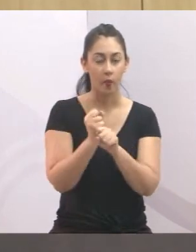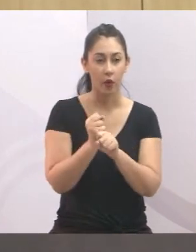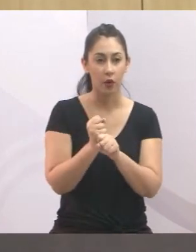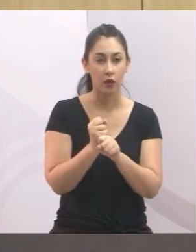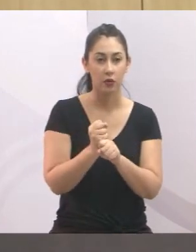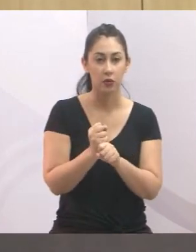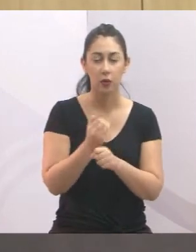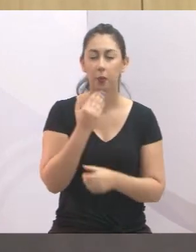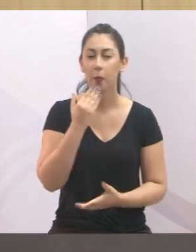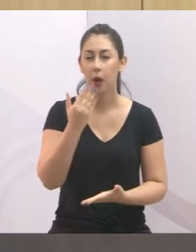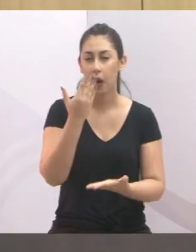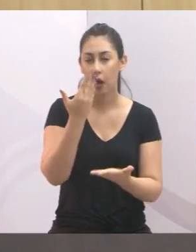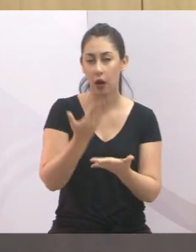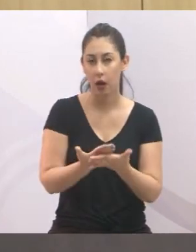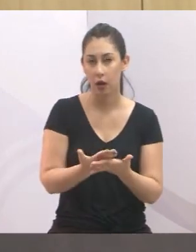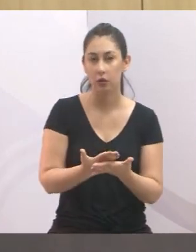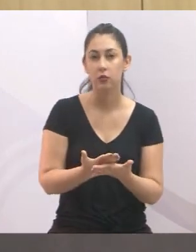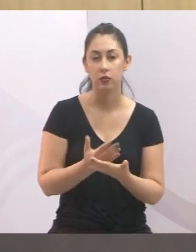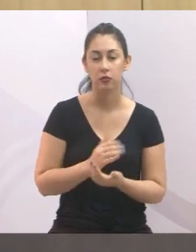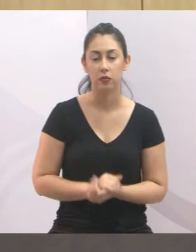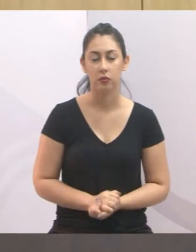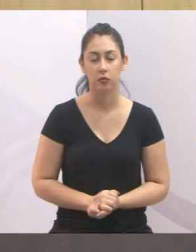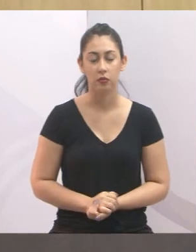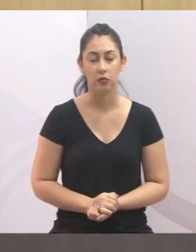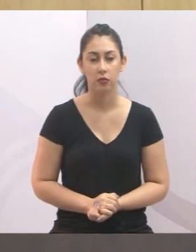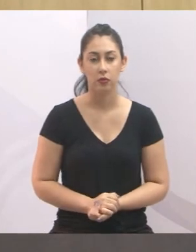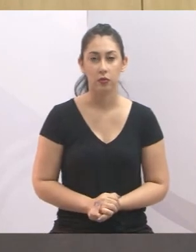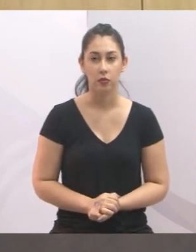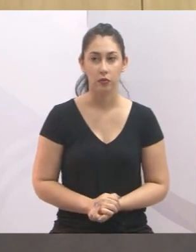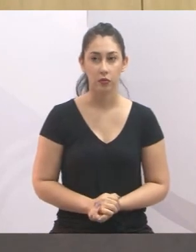dos requerimentos protocolados para esta sessão.